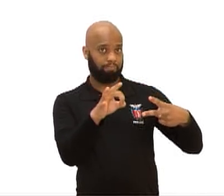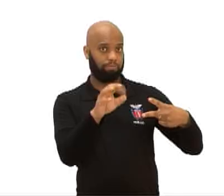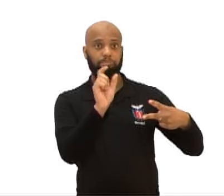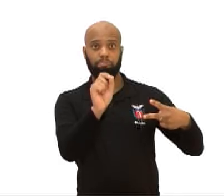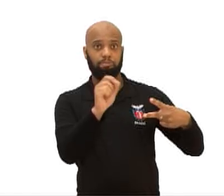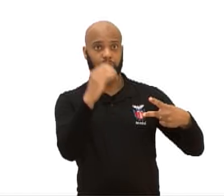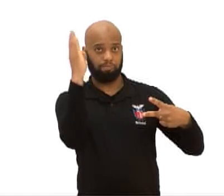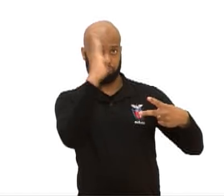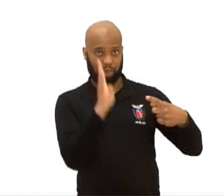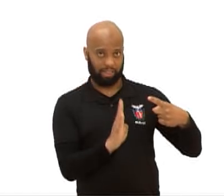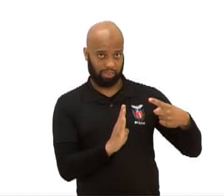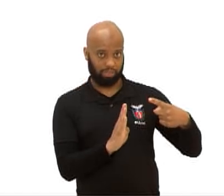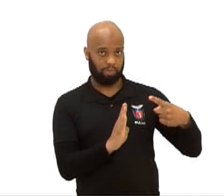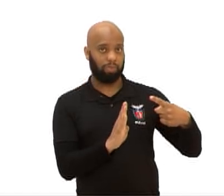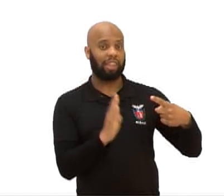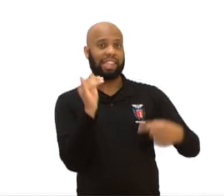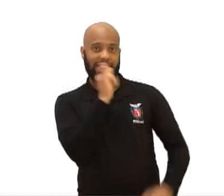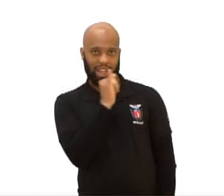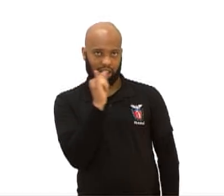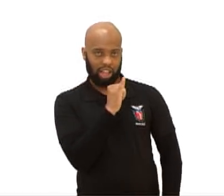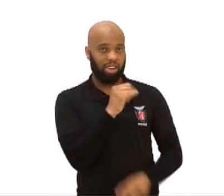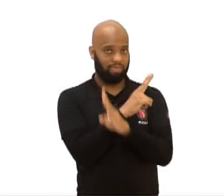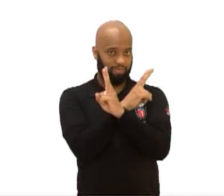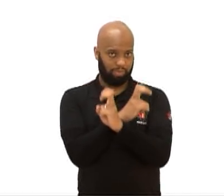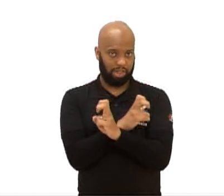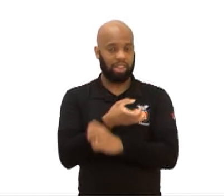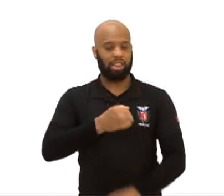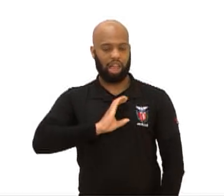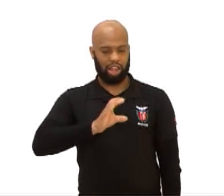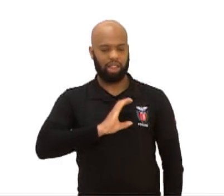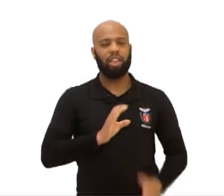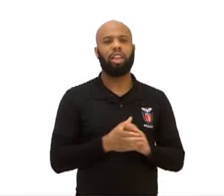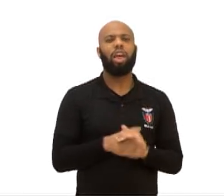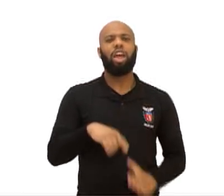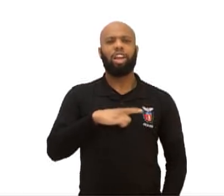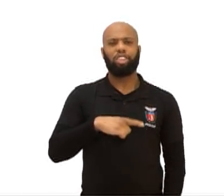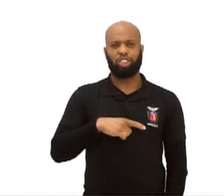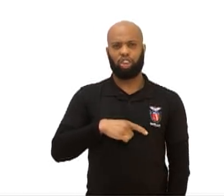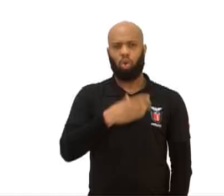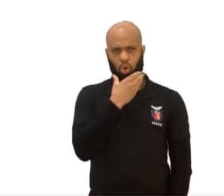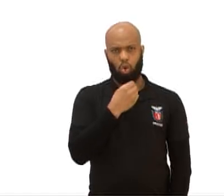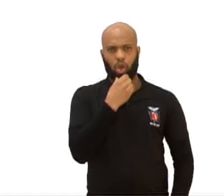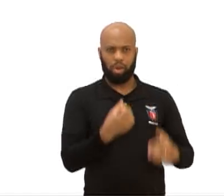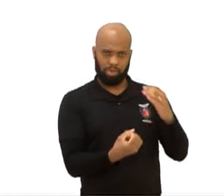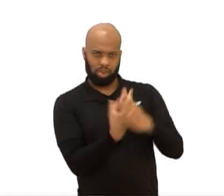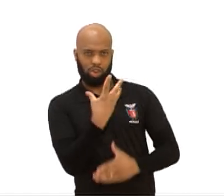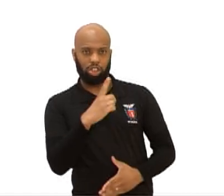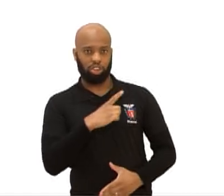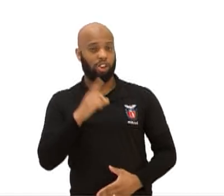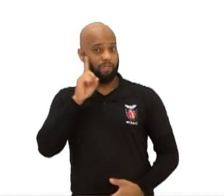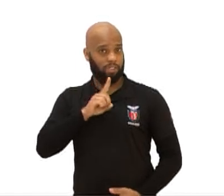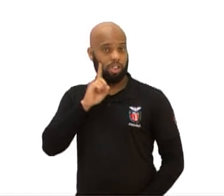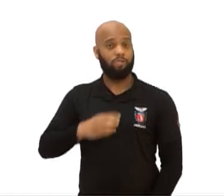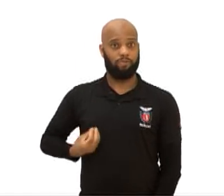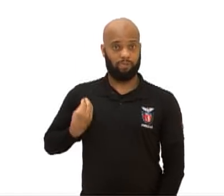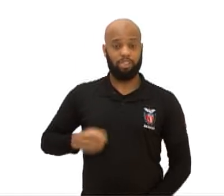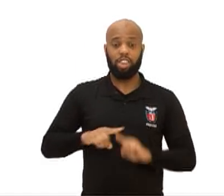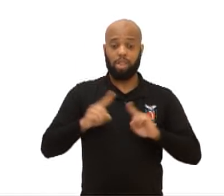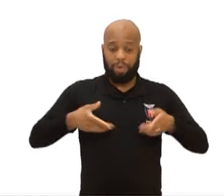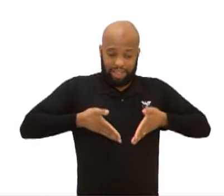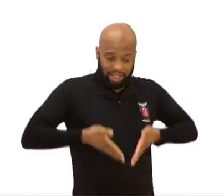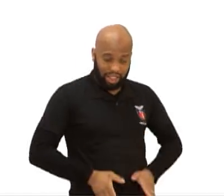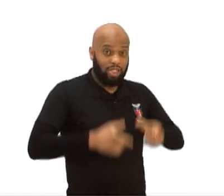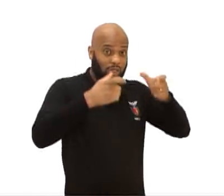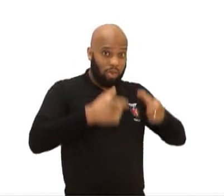é Brasil, Itália, Áustria e Canadá. Nós vimos que um dos inventores estava nos Estados Unidos, mas ele